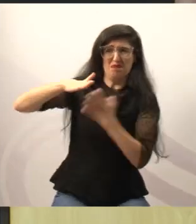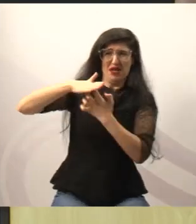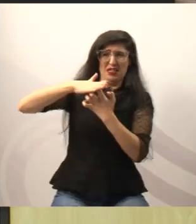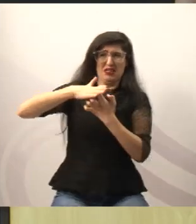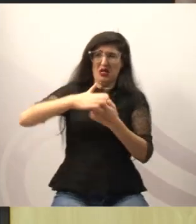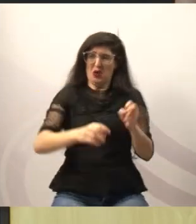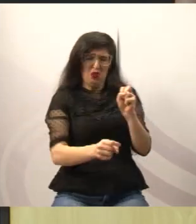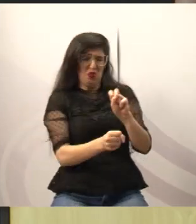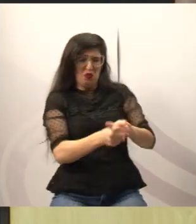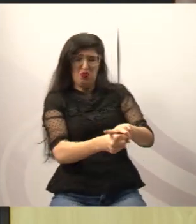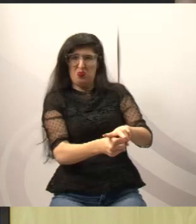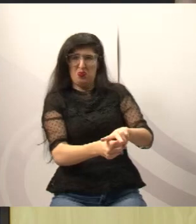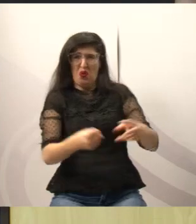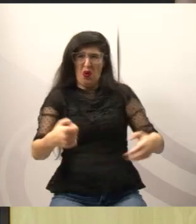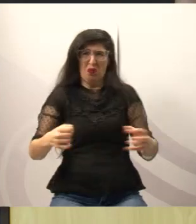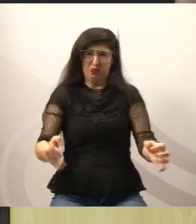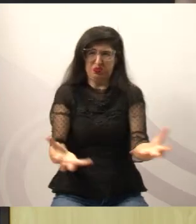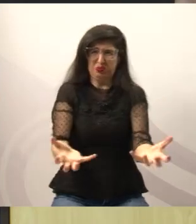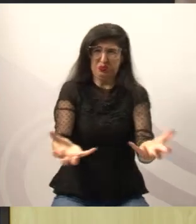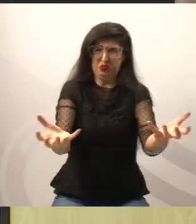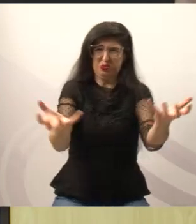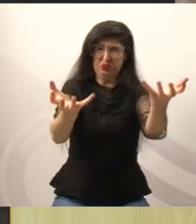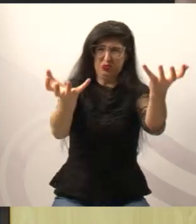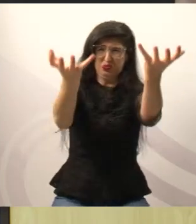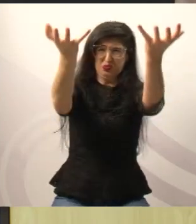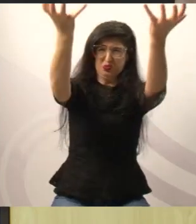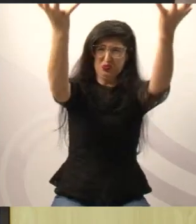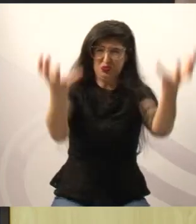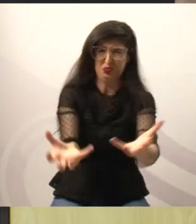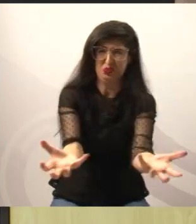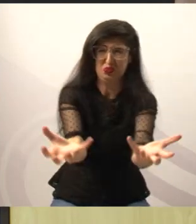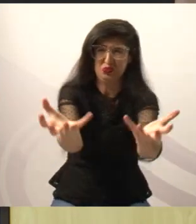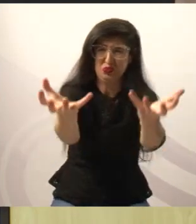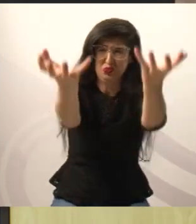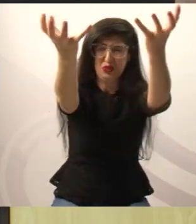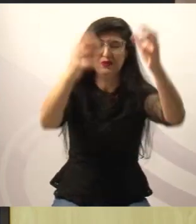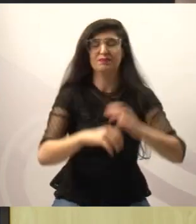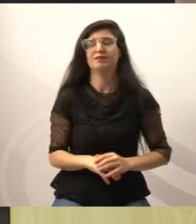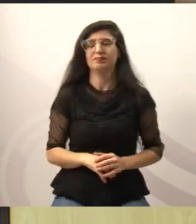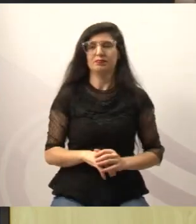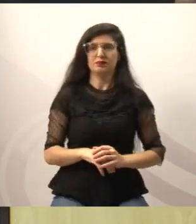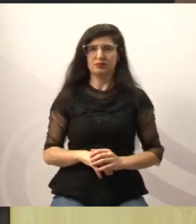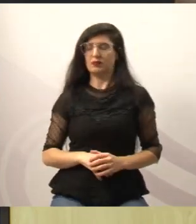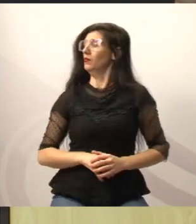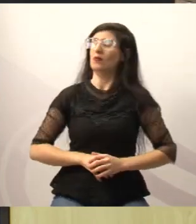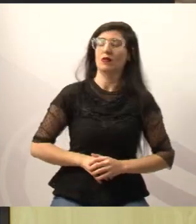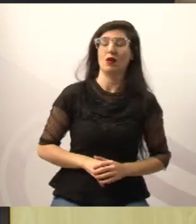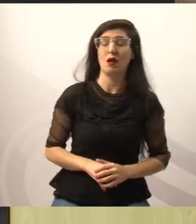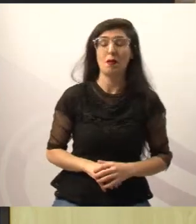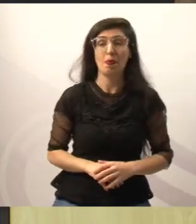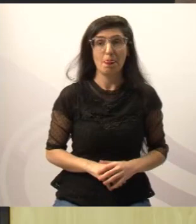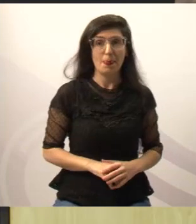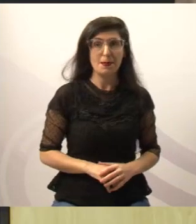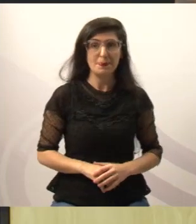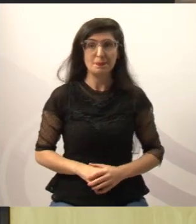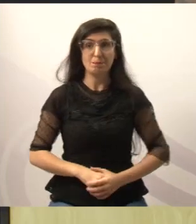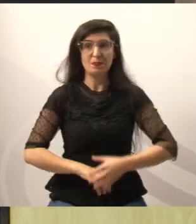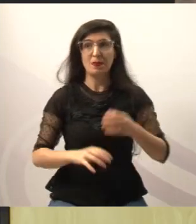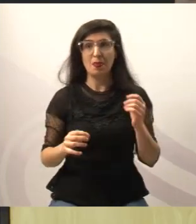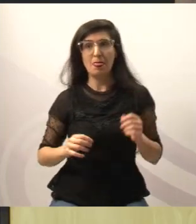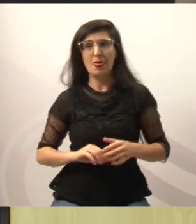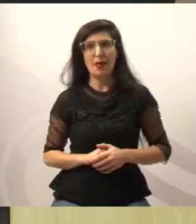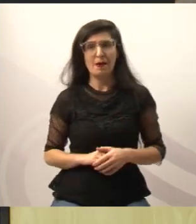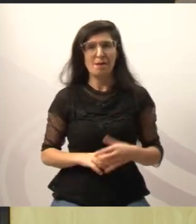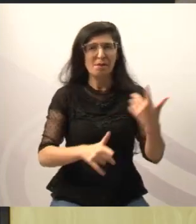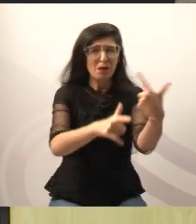ação civil pública contra a empresa por não estar cumprindo o pactuado, uma vez que, a cada dia que passa, a